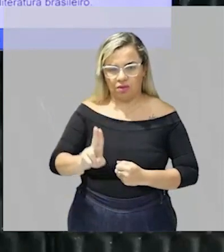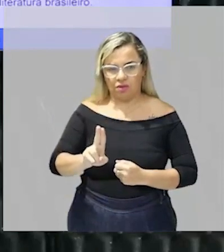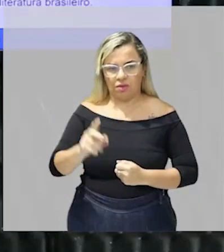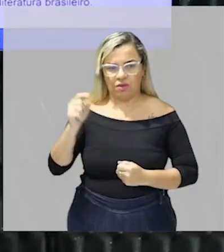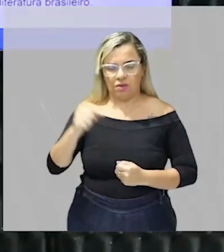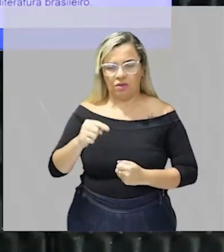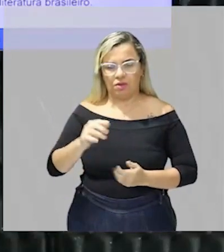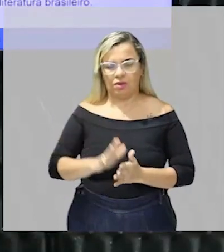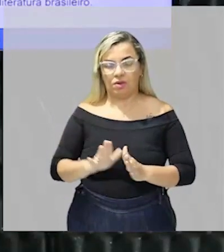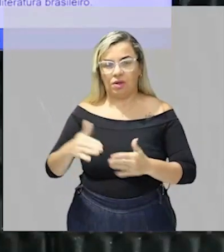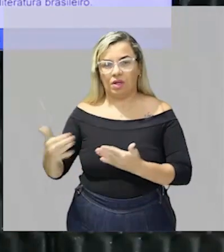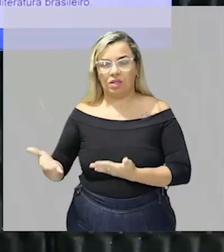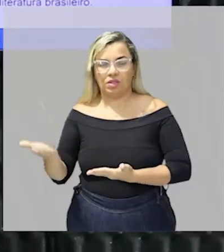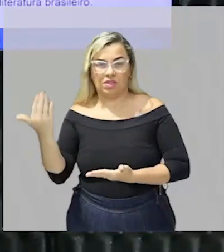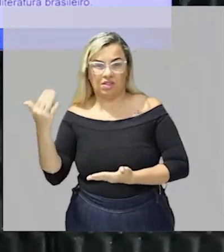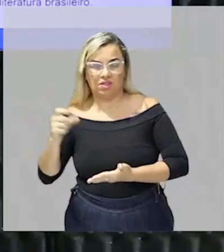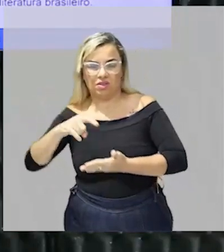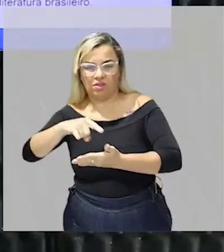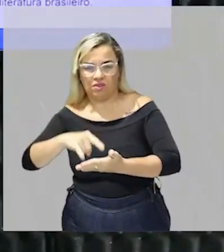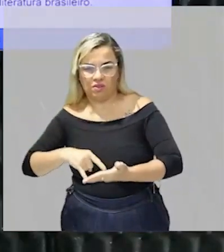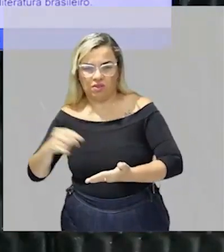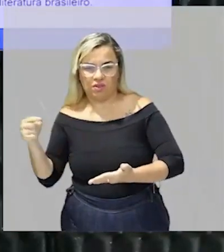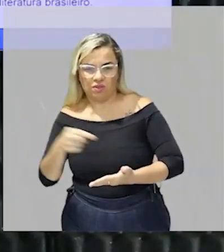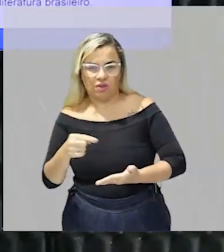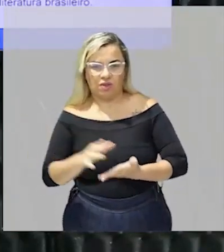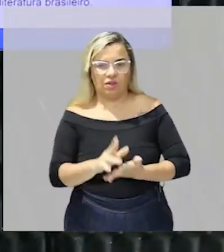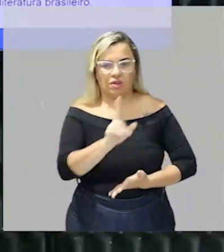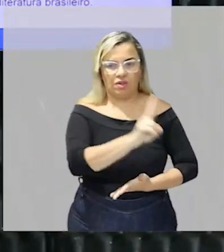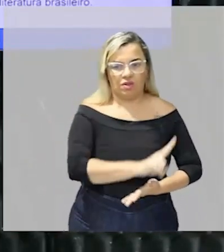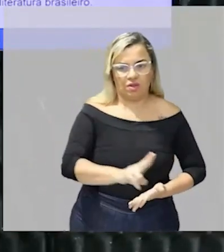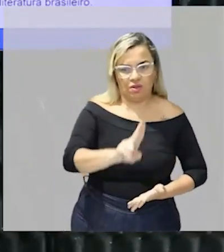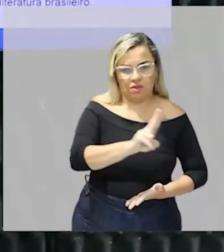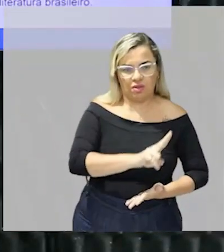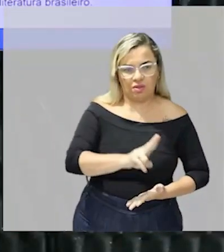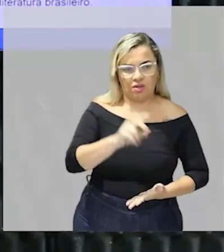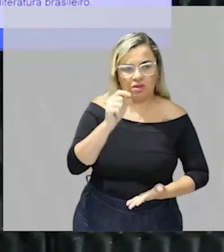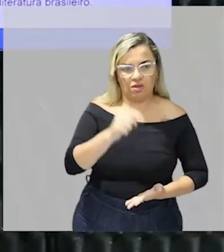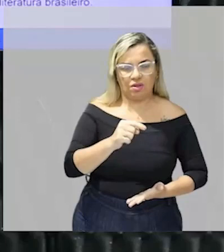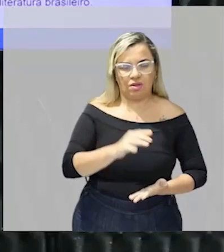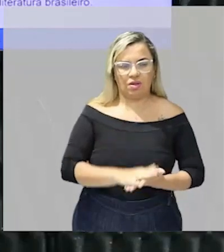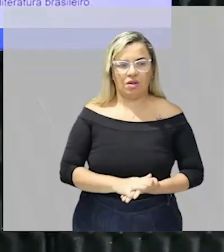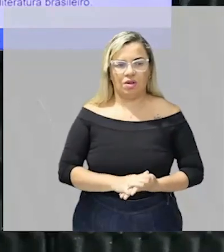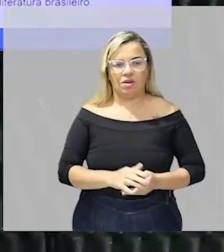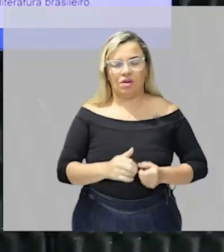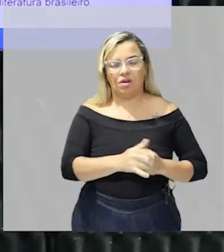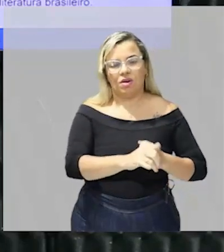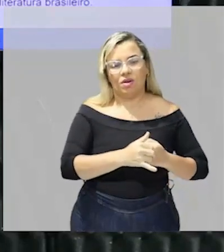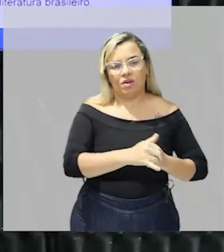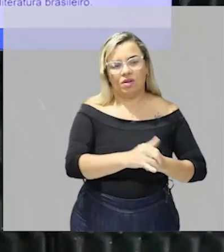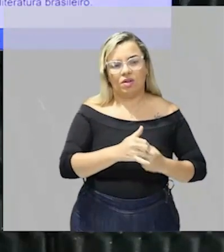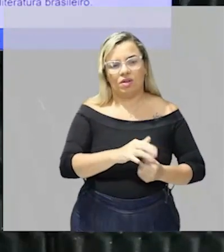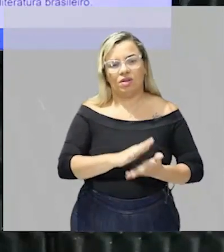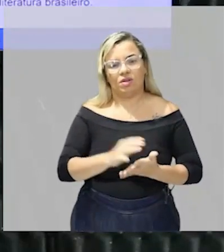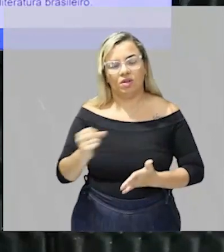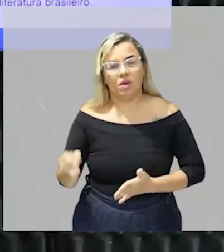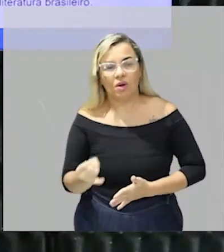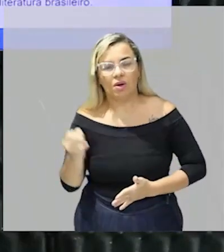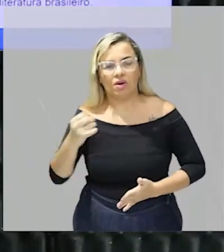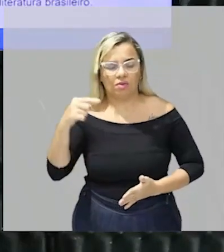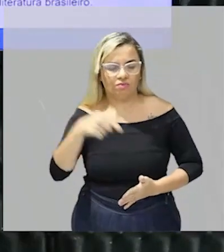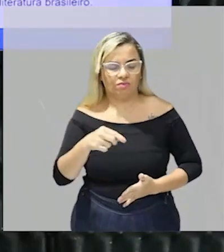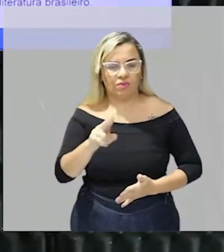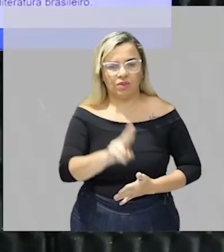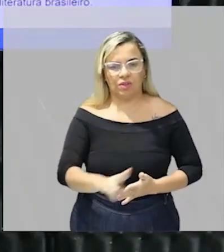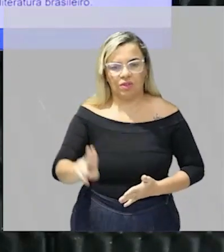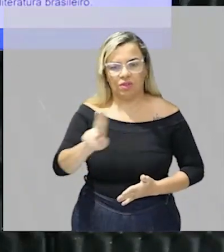priorizando muito mais esses documentos, quando eles utilizam essas crônicas, eles dão maior importância